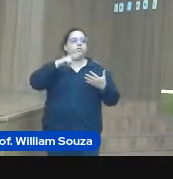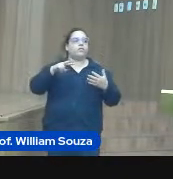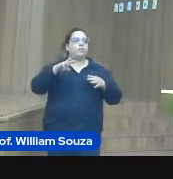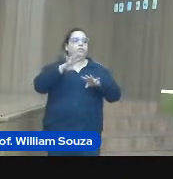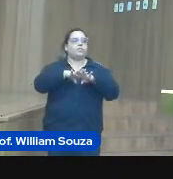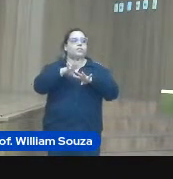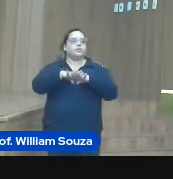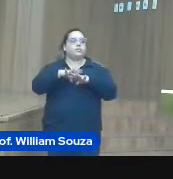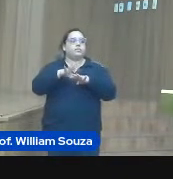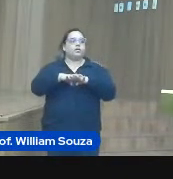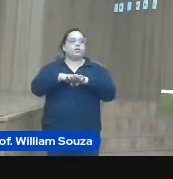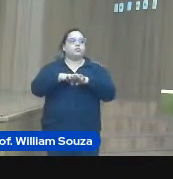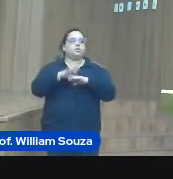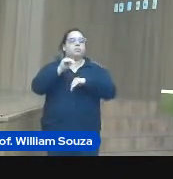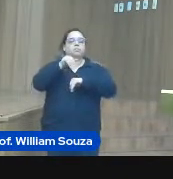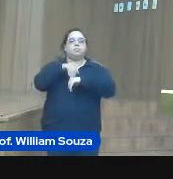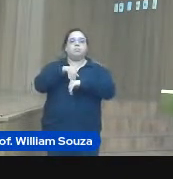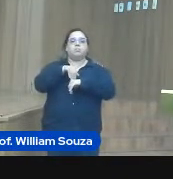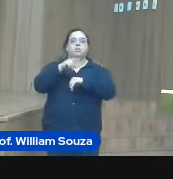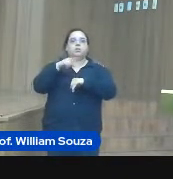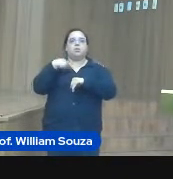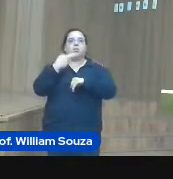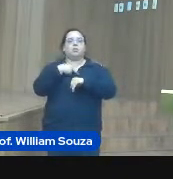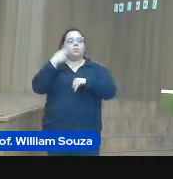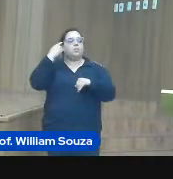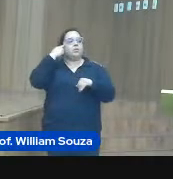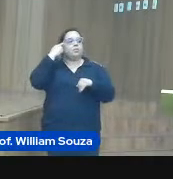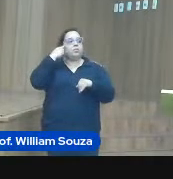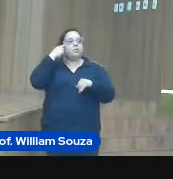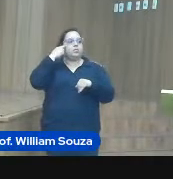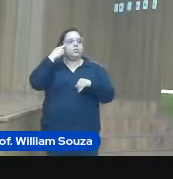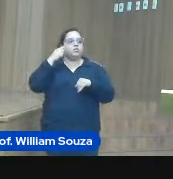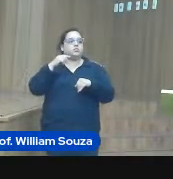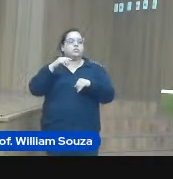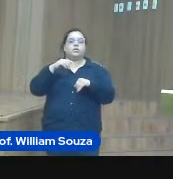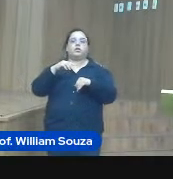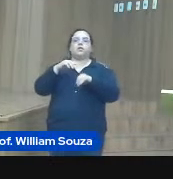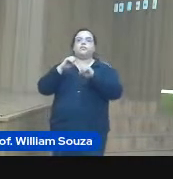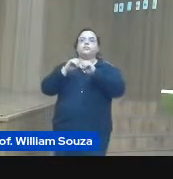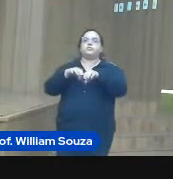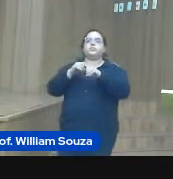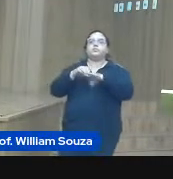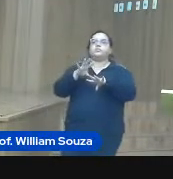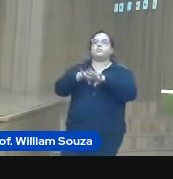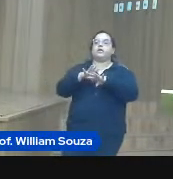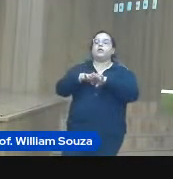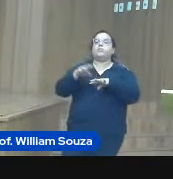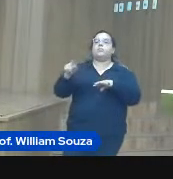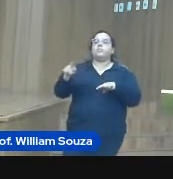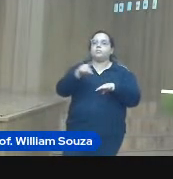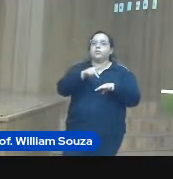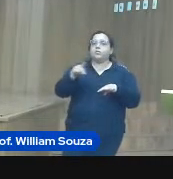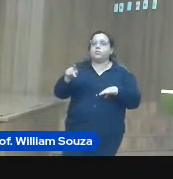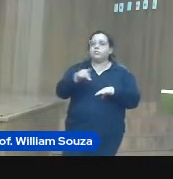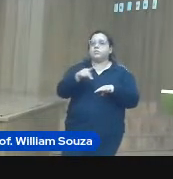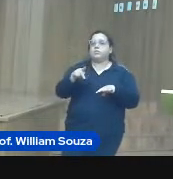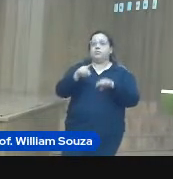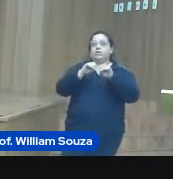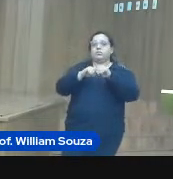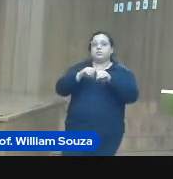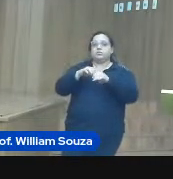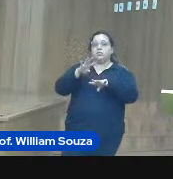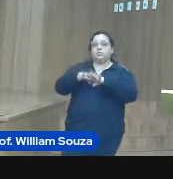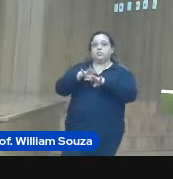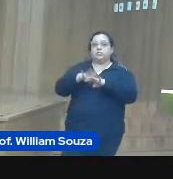neutra, quando a gente pensa em educação matemática, em ser professor que vai ensinar matemática,